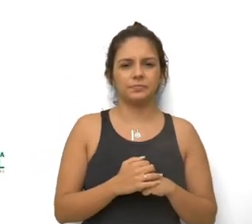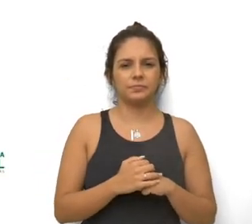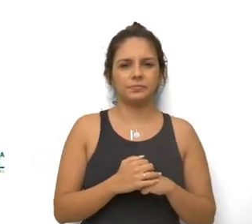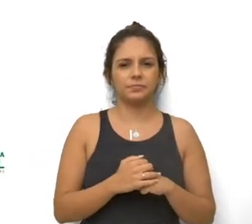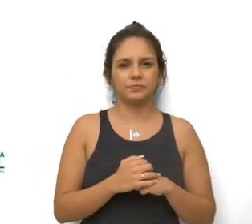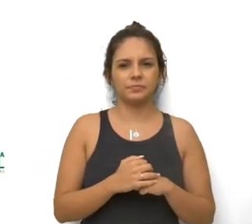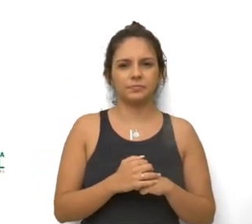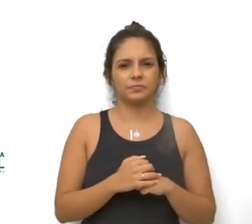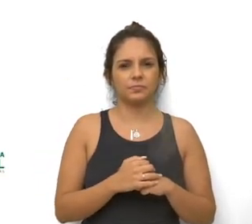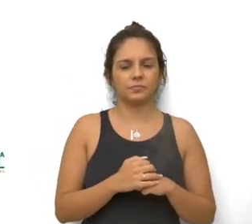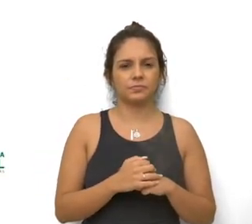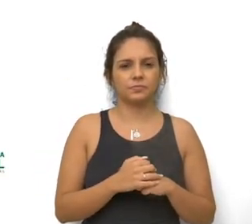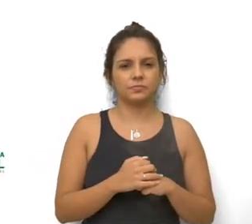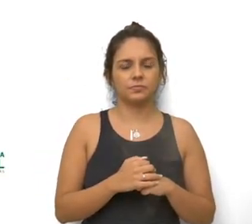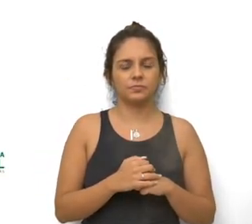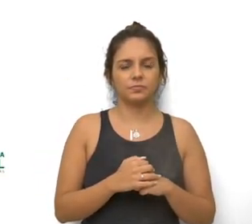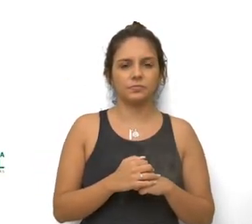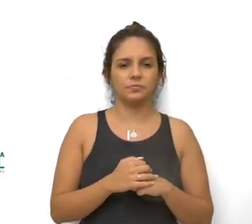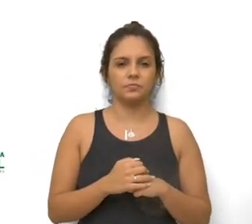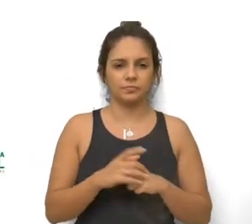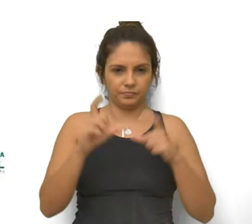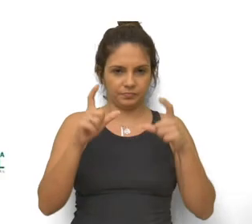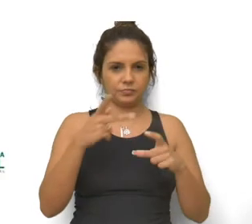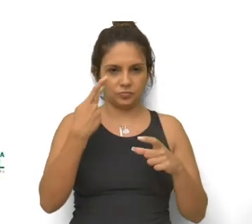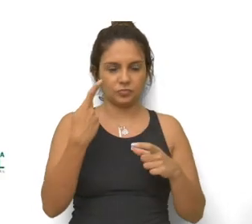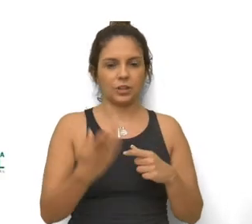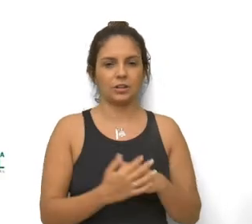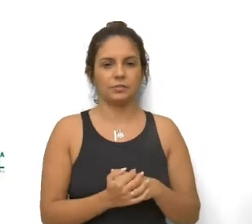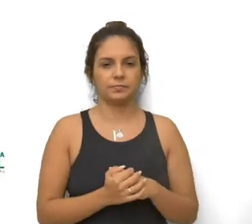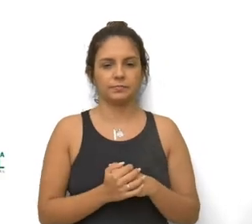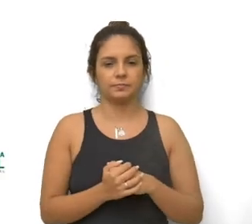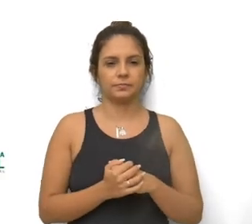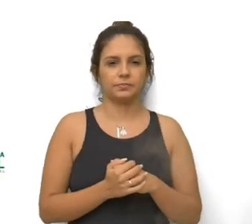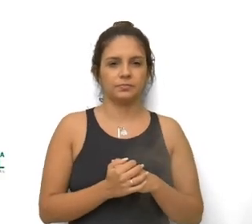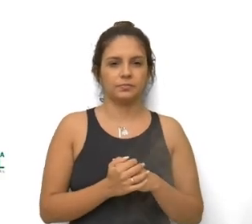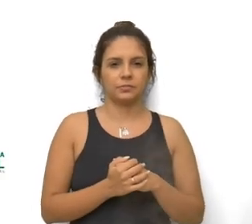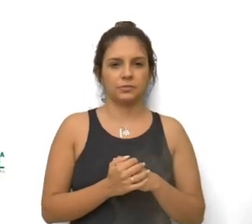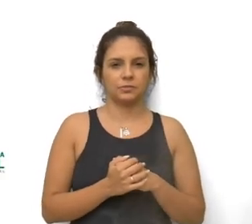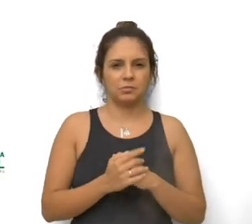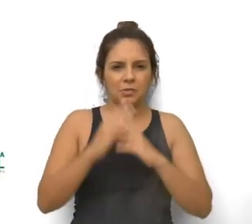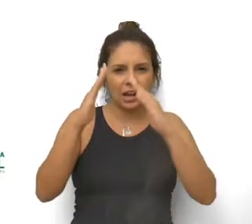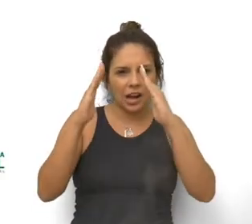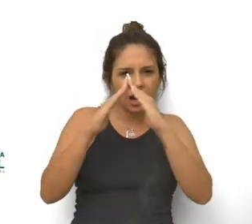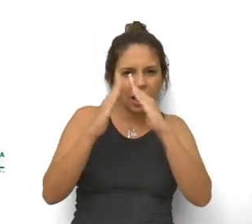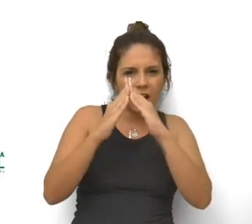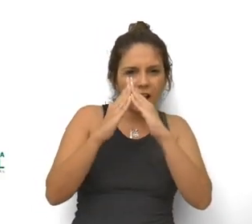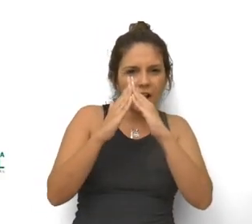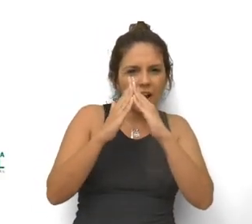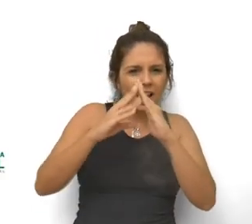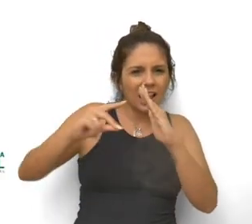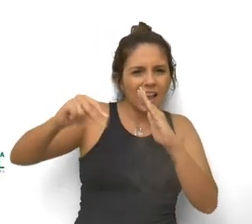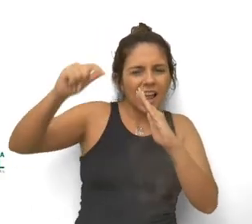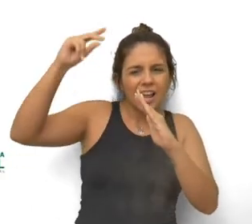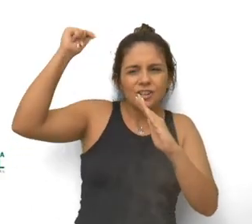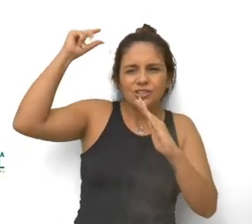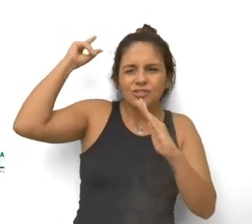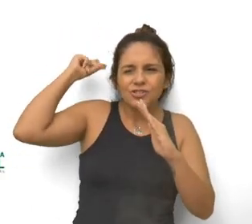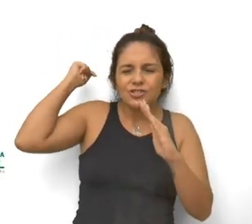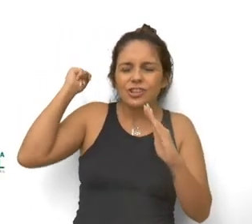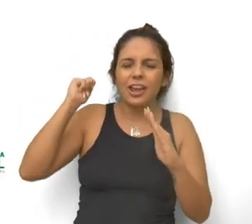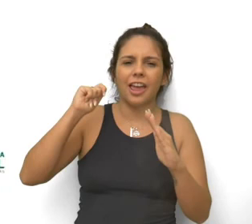aí ela vai para essa cena que ela fala: uma casa antiga em Ouro